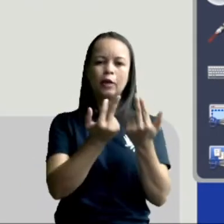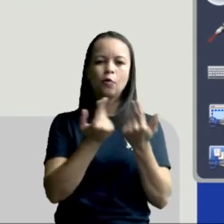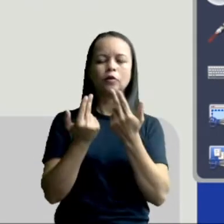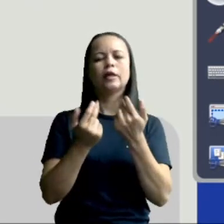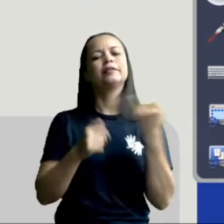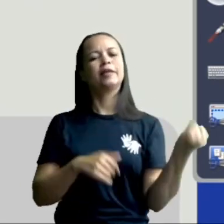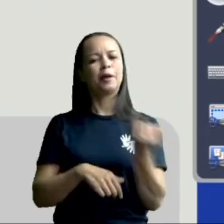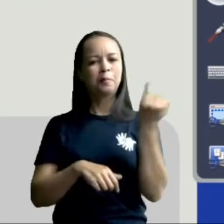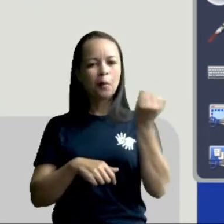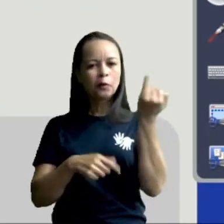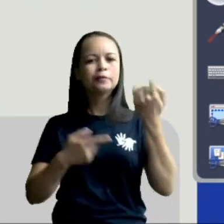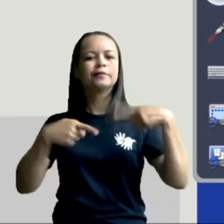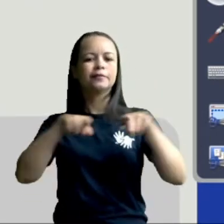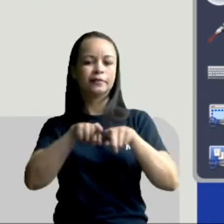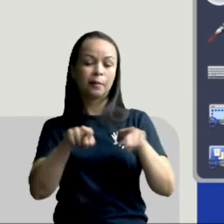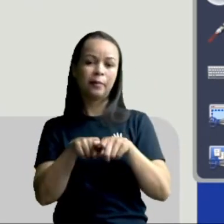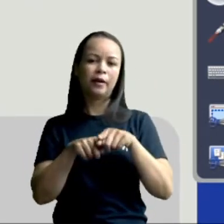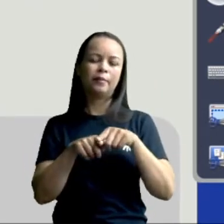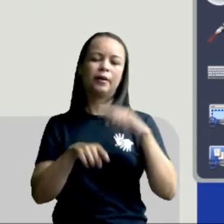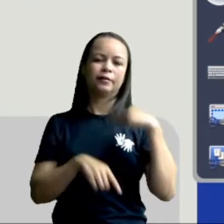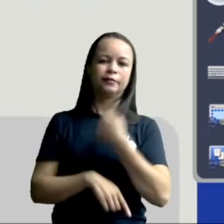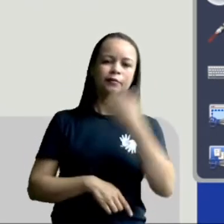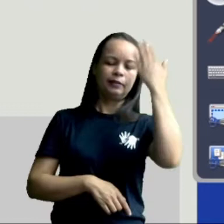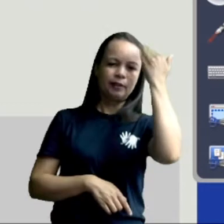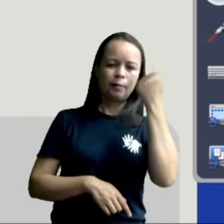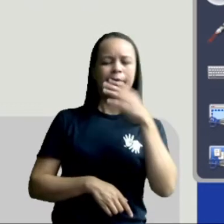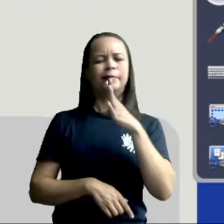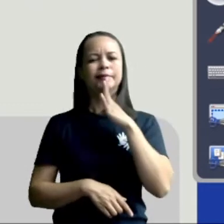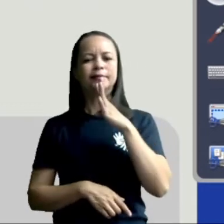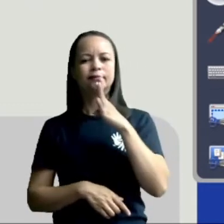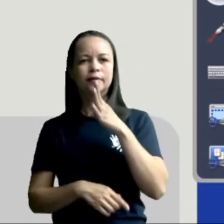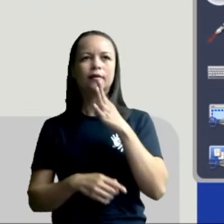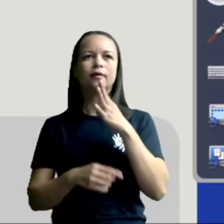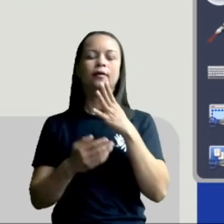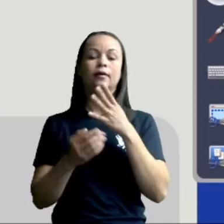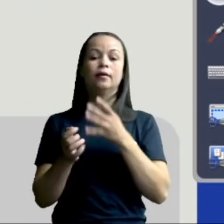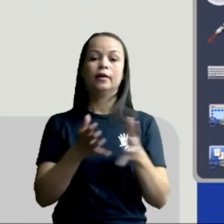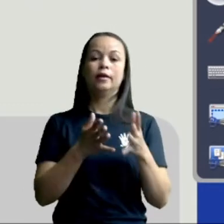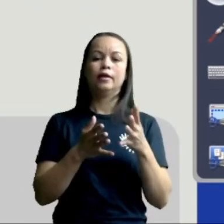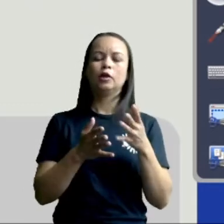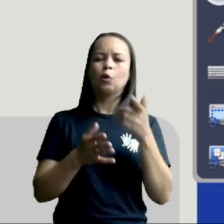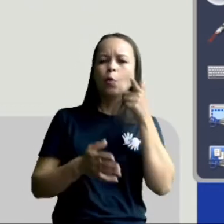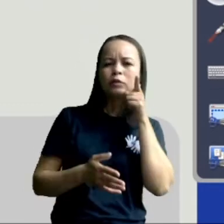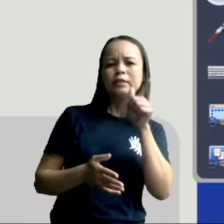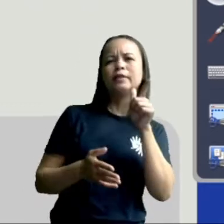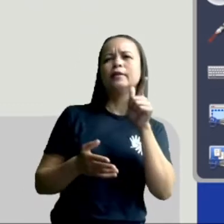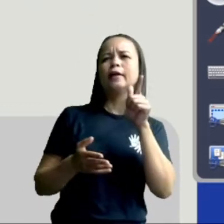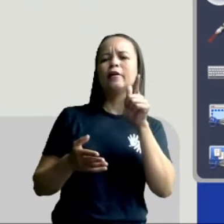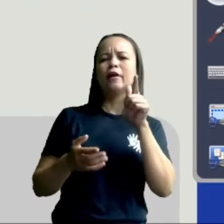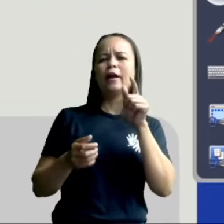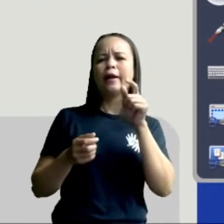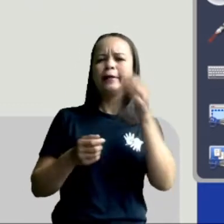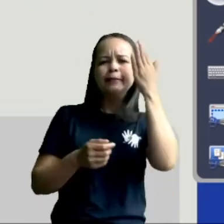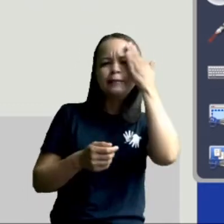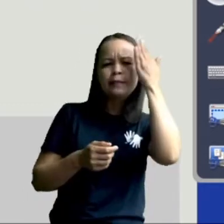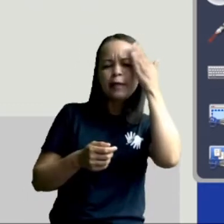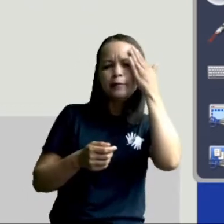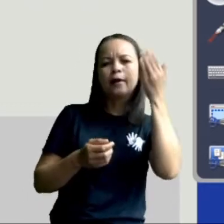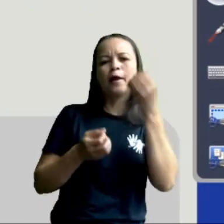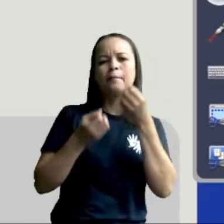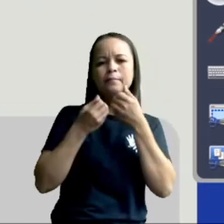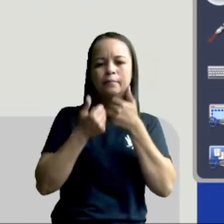é muito importante a gente saber, a gente conhecer, a gente conseguir interpretar bem, né,